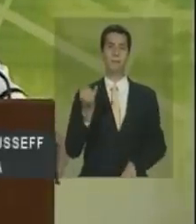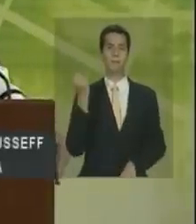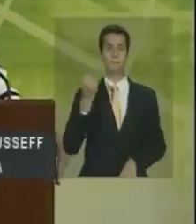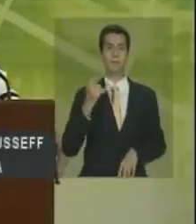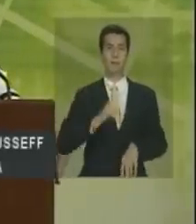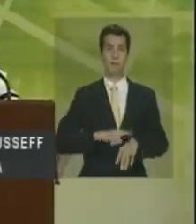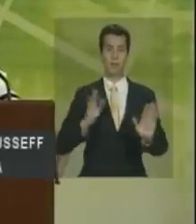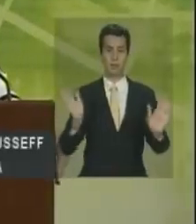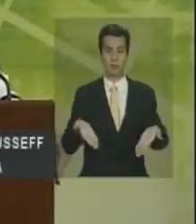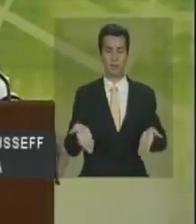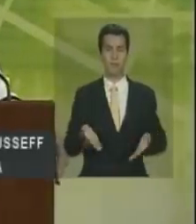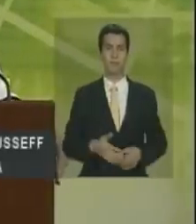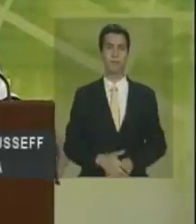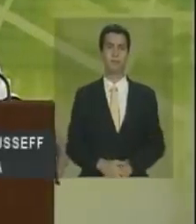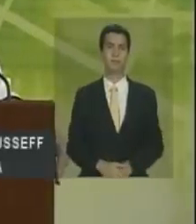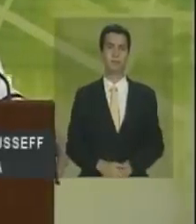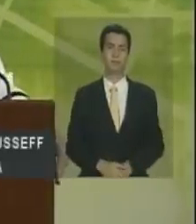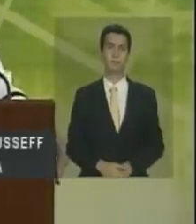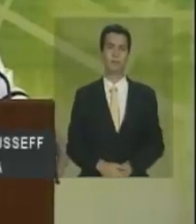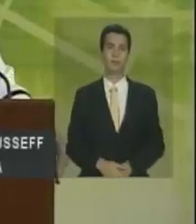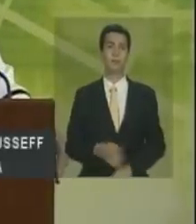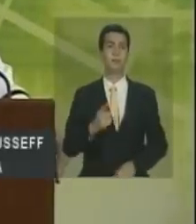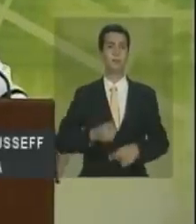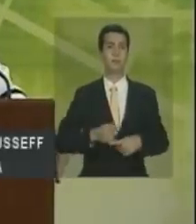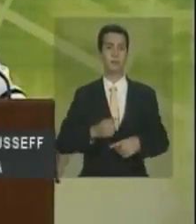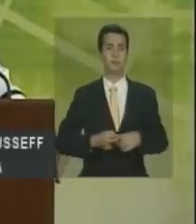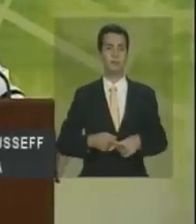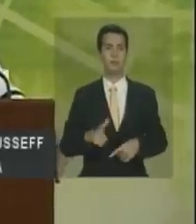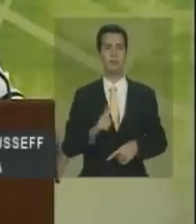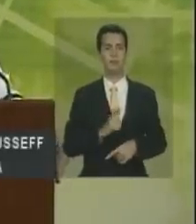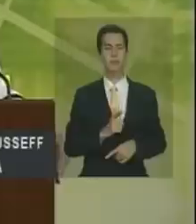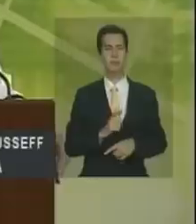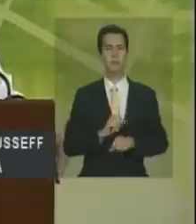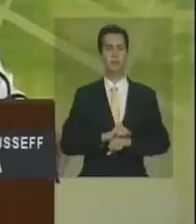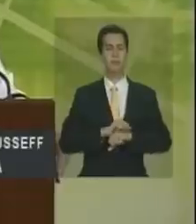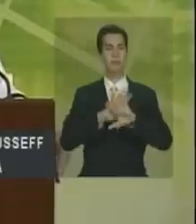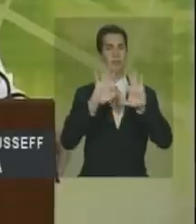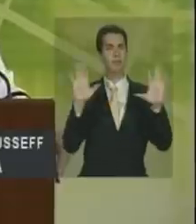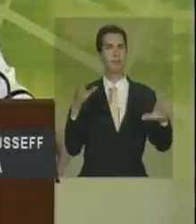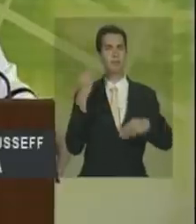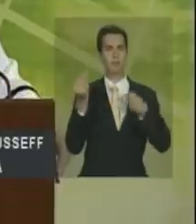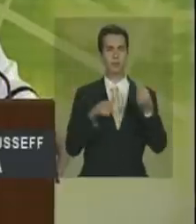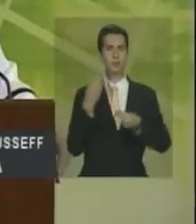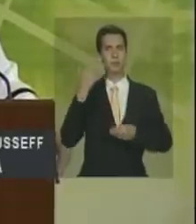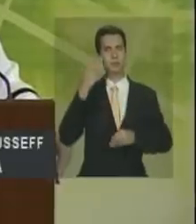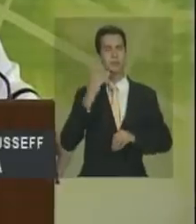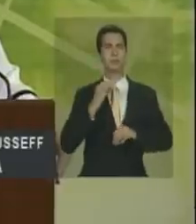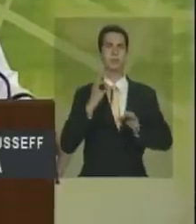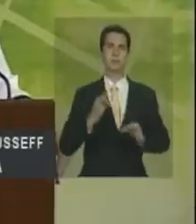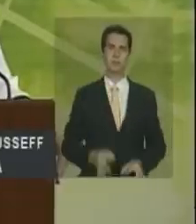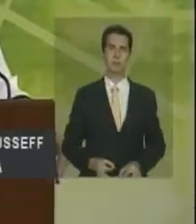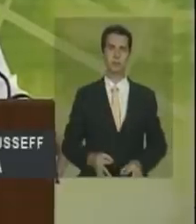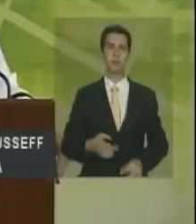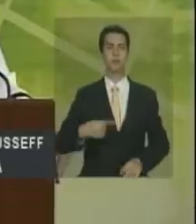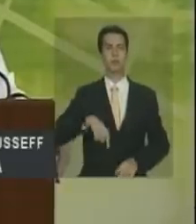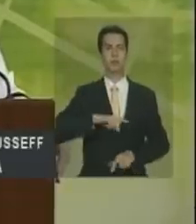desse momento, porque marca um claro entendimento dos empresários, dos